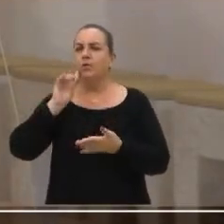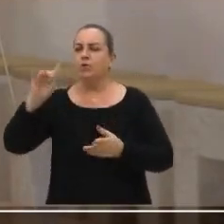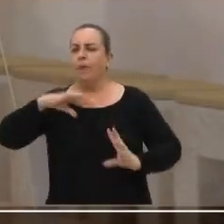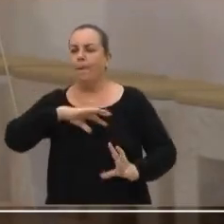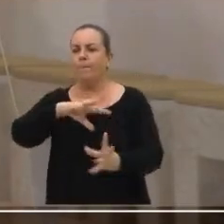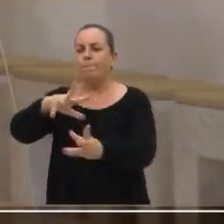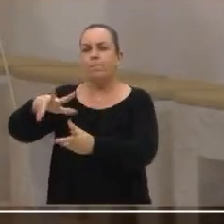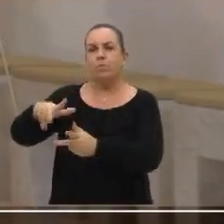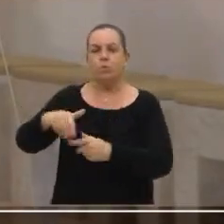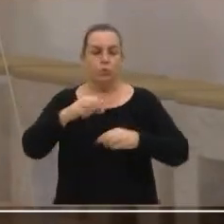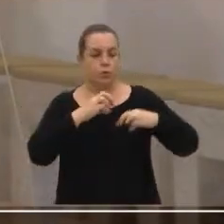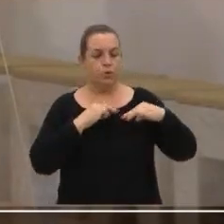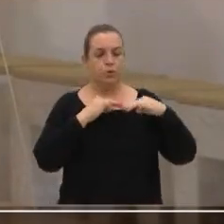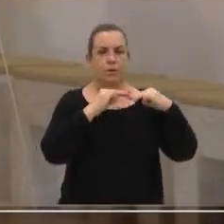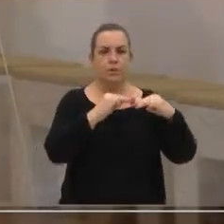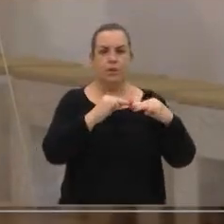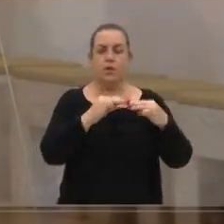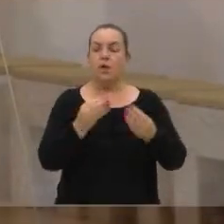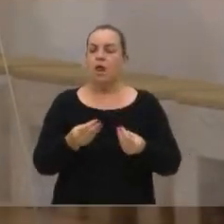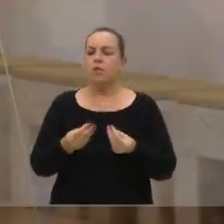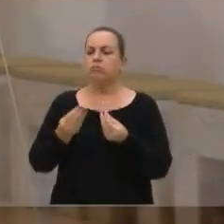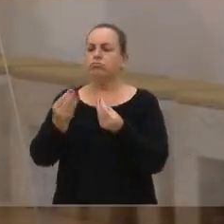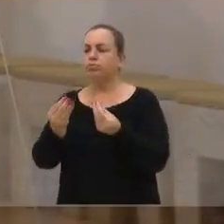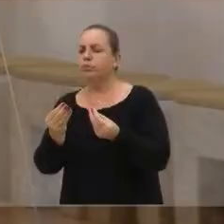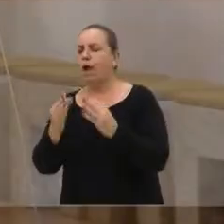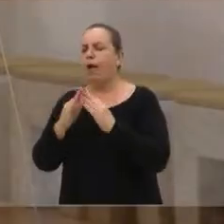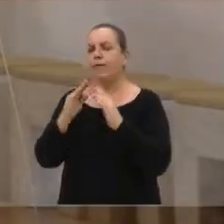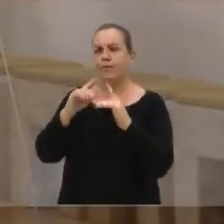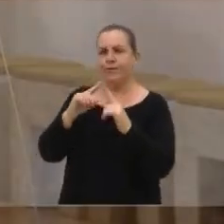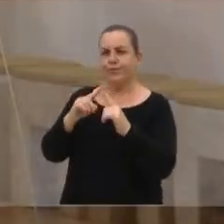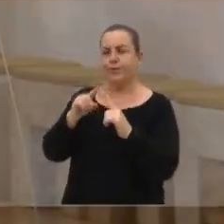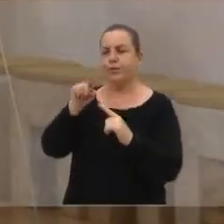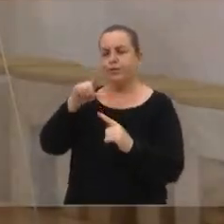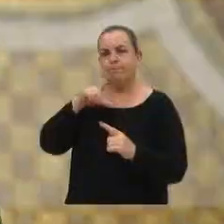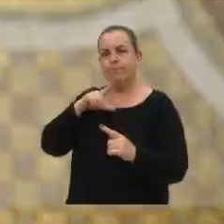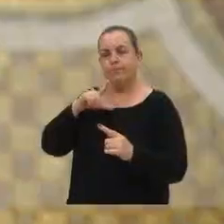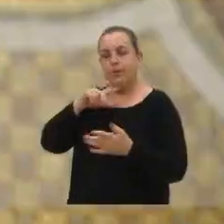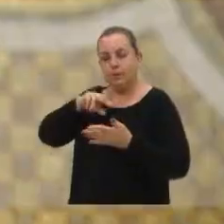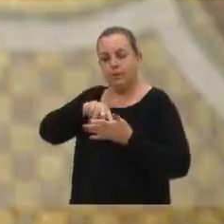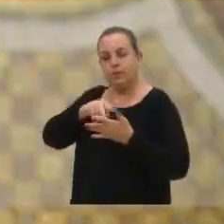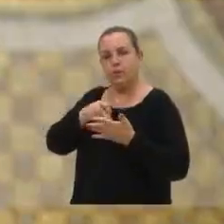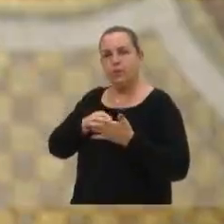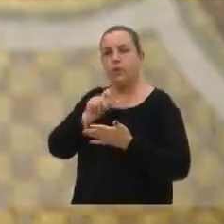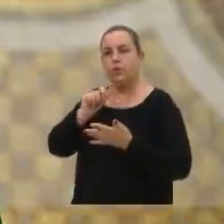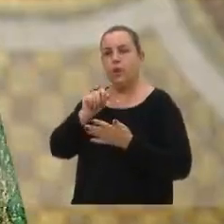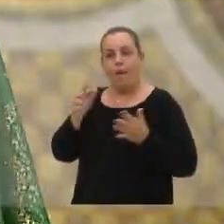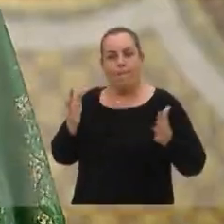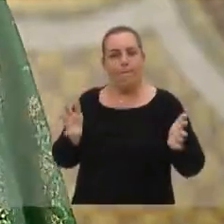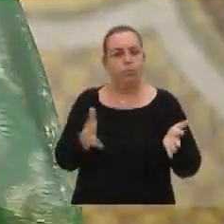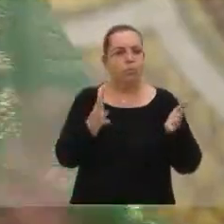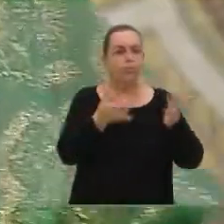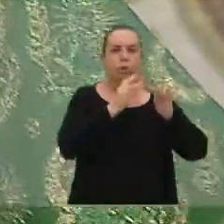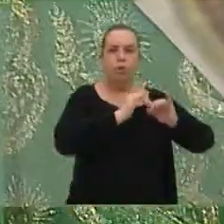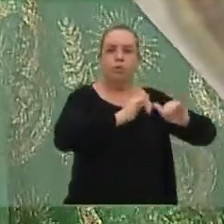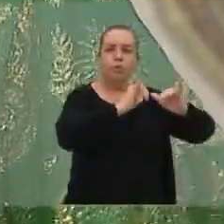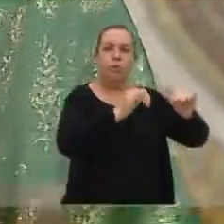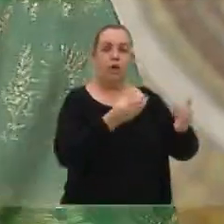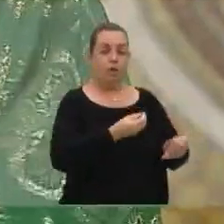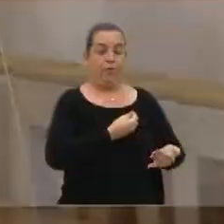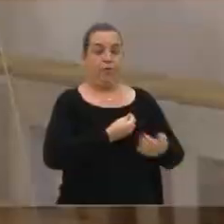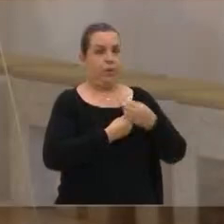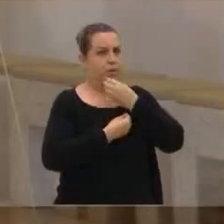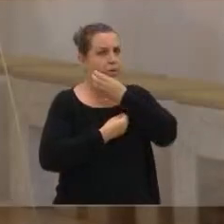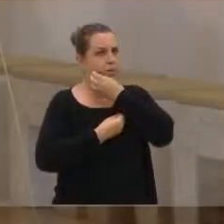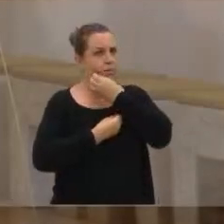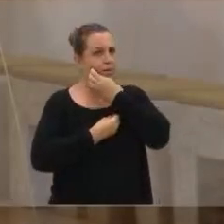ele coloca: a Igreja tem seu significado em promotora da vida, e como cristãos